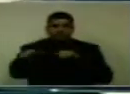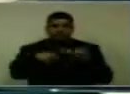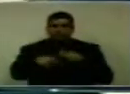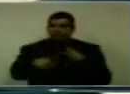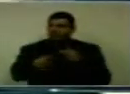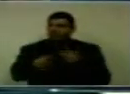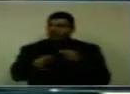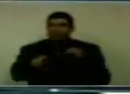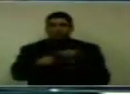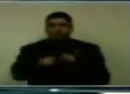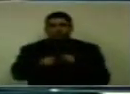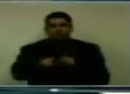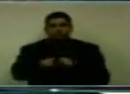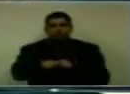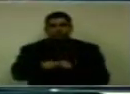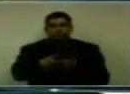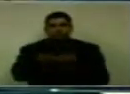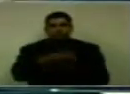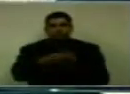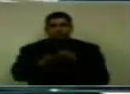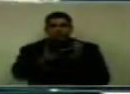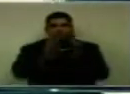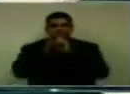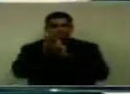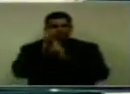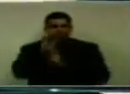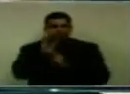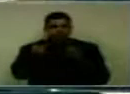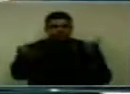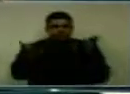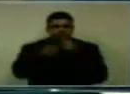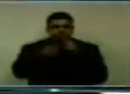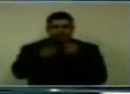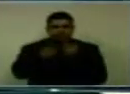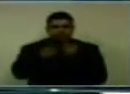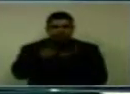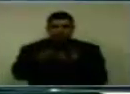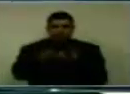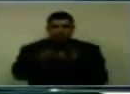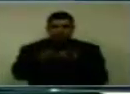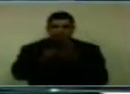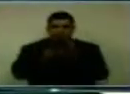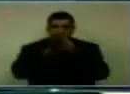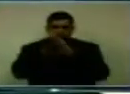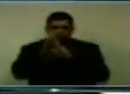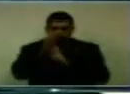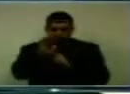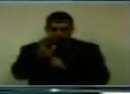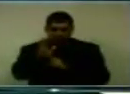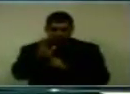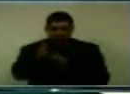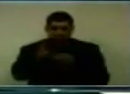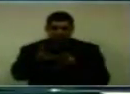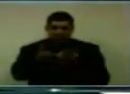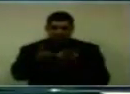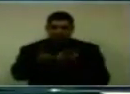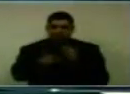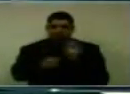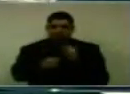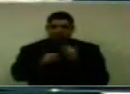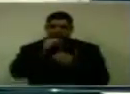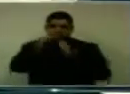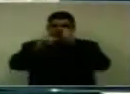da água é de que a repactuação diminuiu os índices